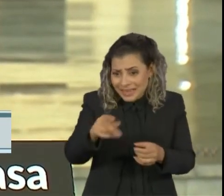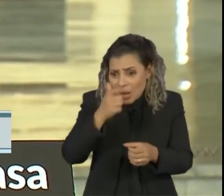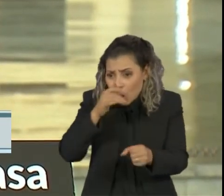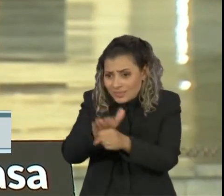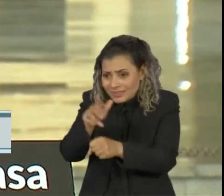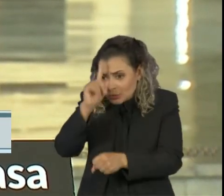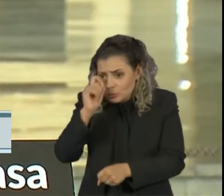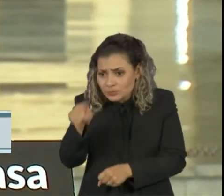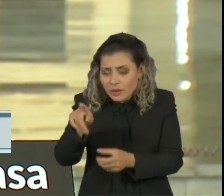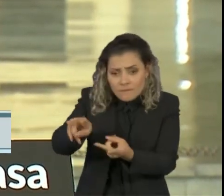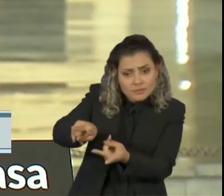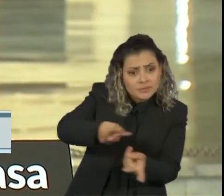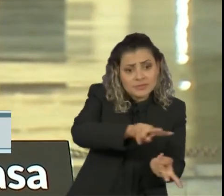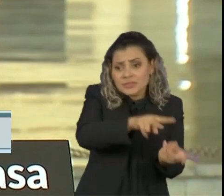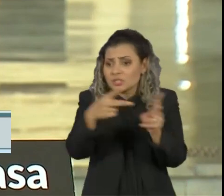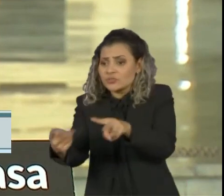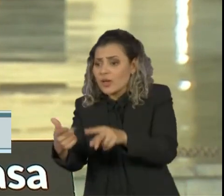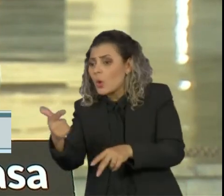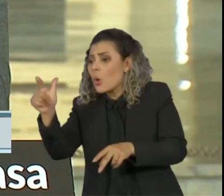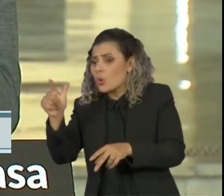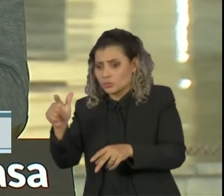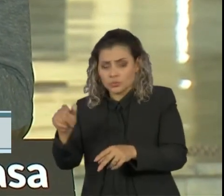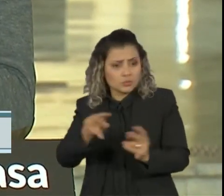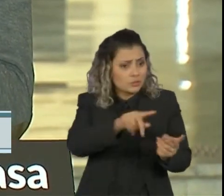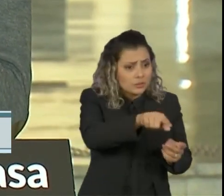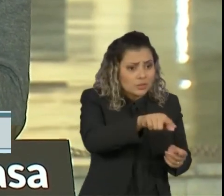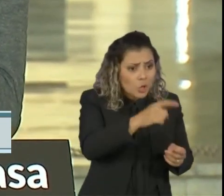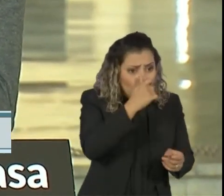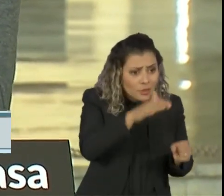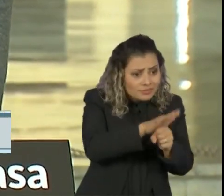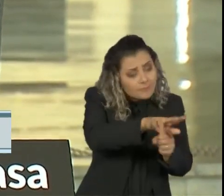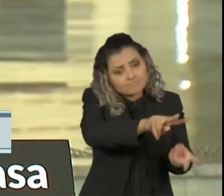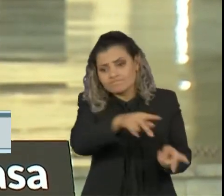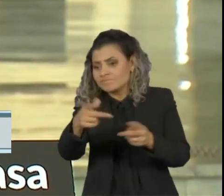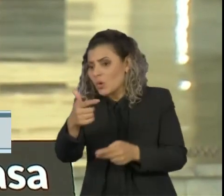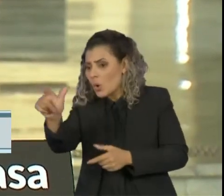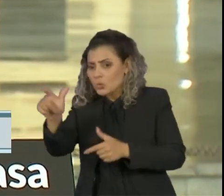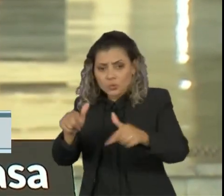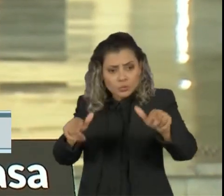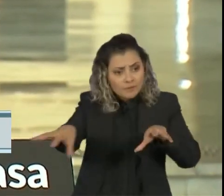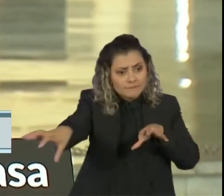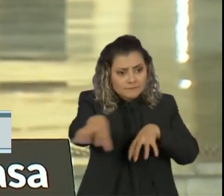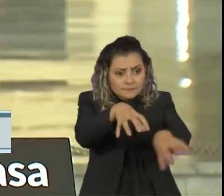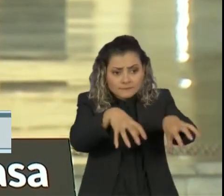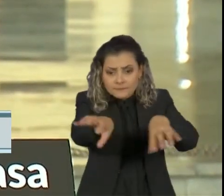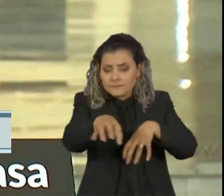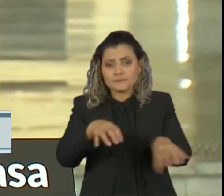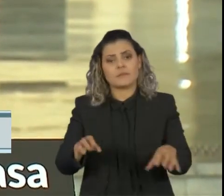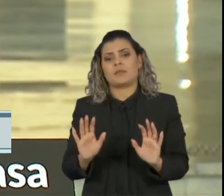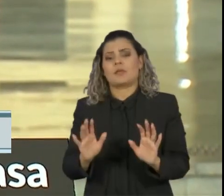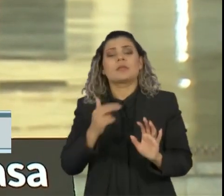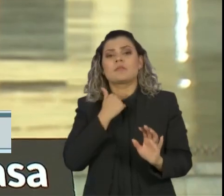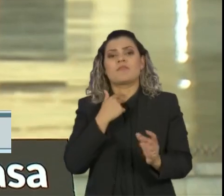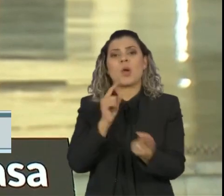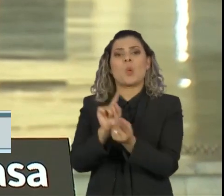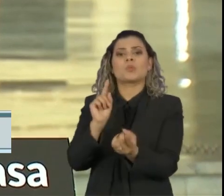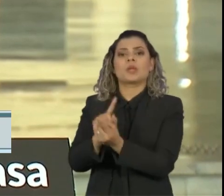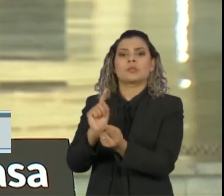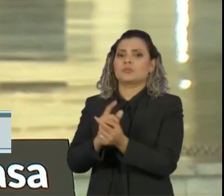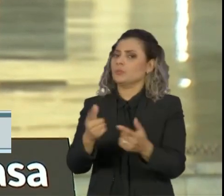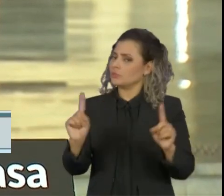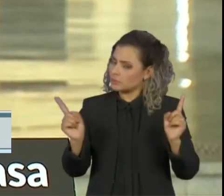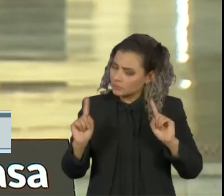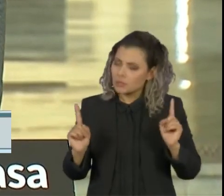desafogar determinadas áreas, porque não deve ficar paciente vai ficar sem